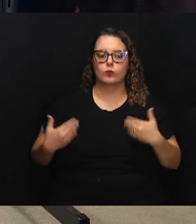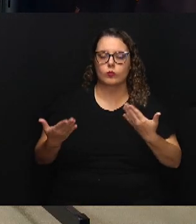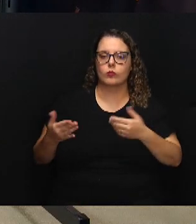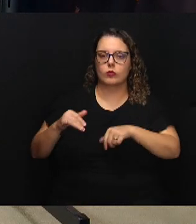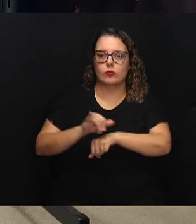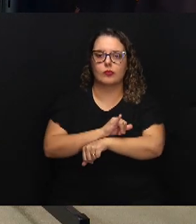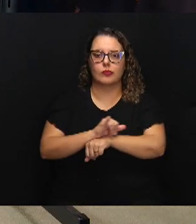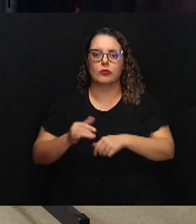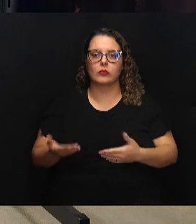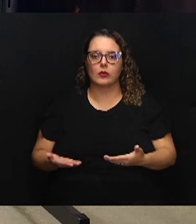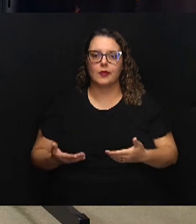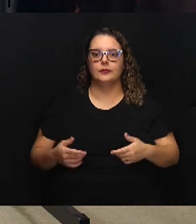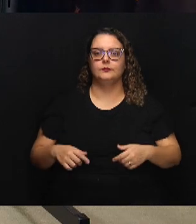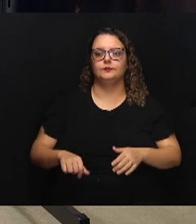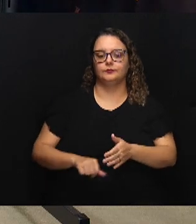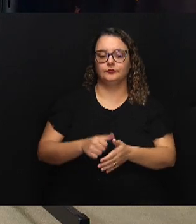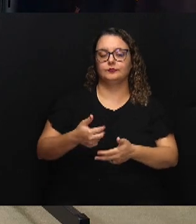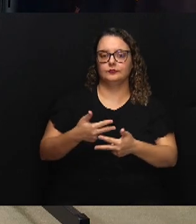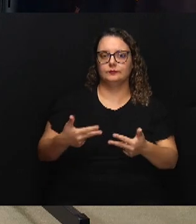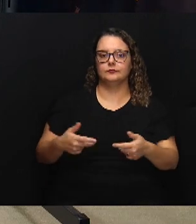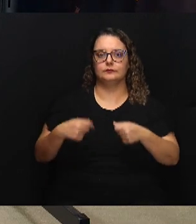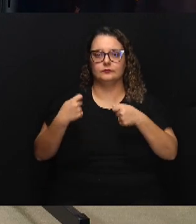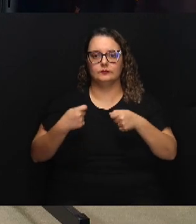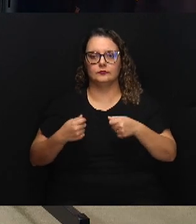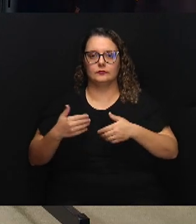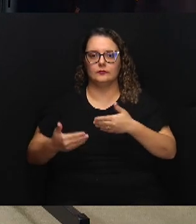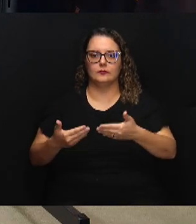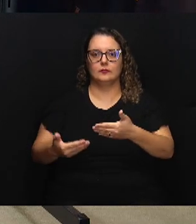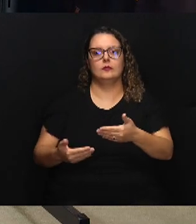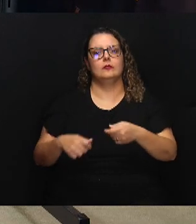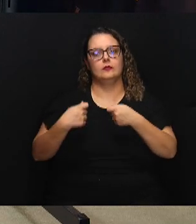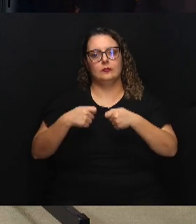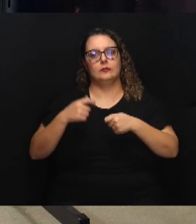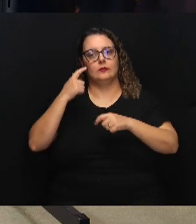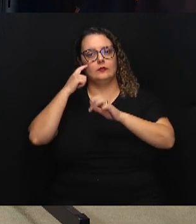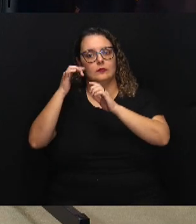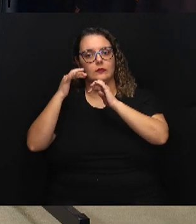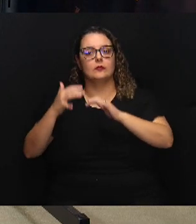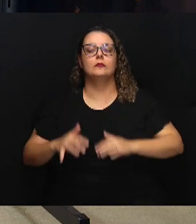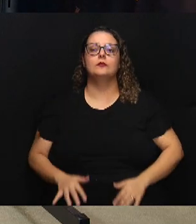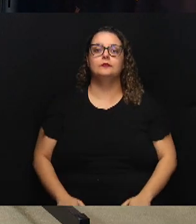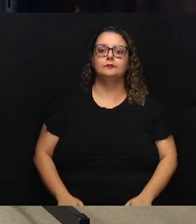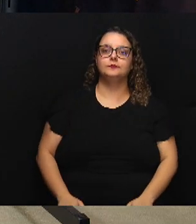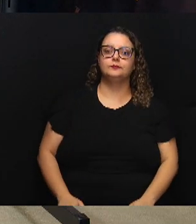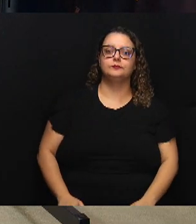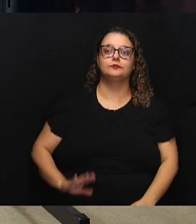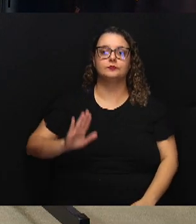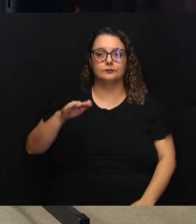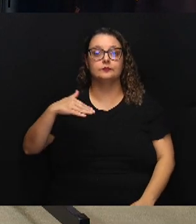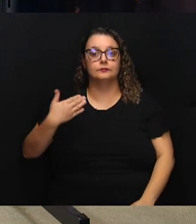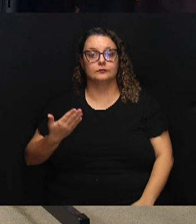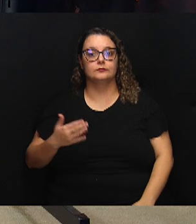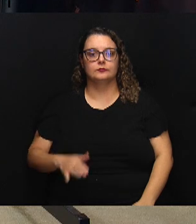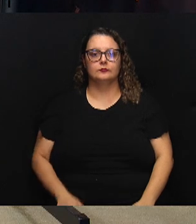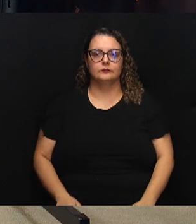gente precisa, qual o primeiro passo que a gente precisa dar e o que a gente precisa pensar quando a